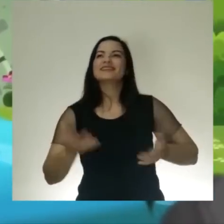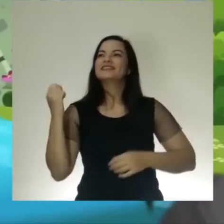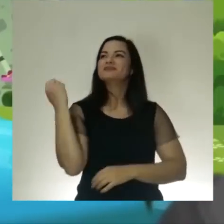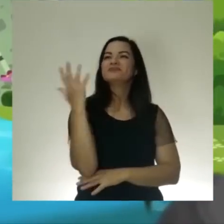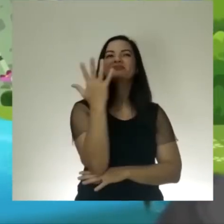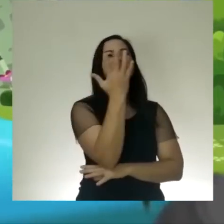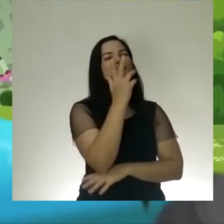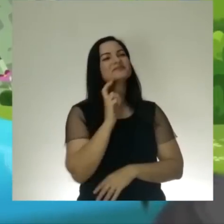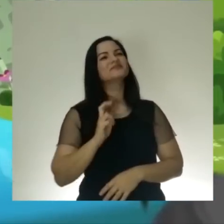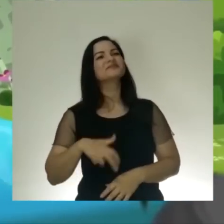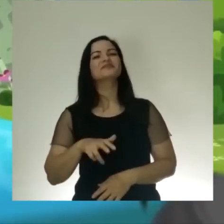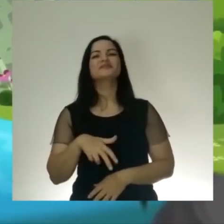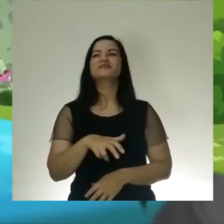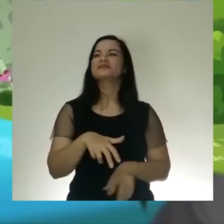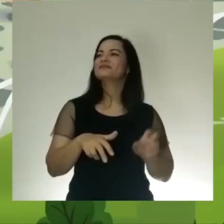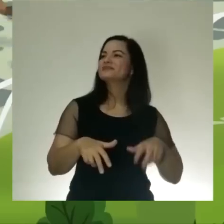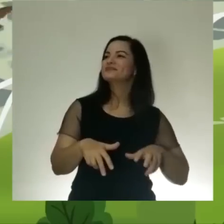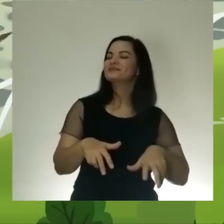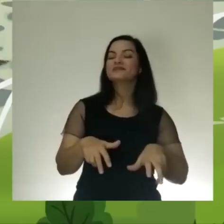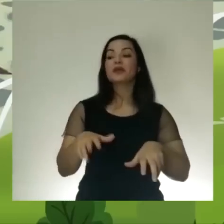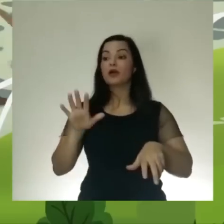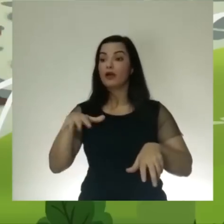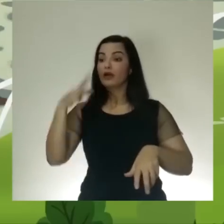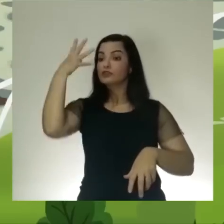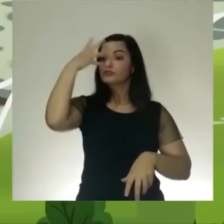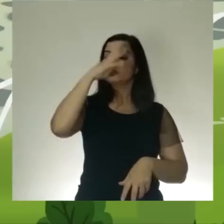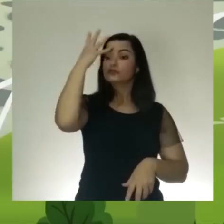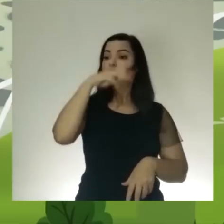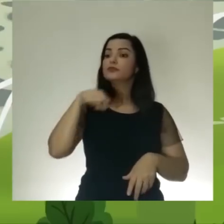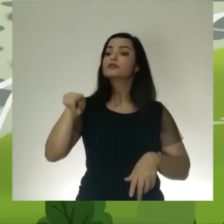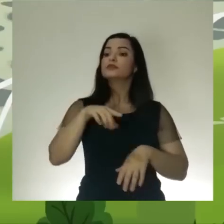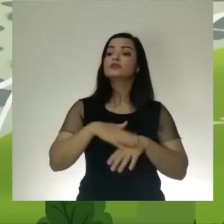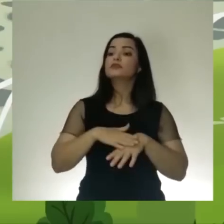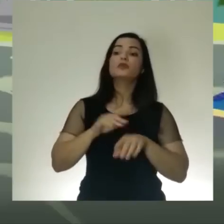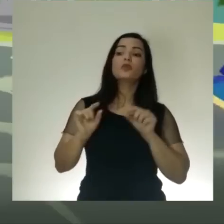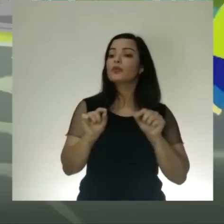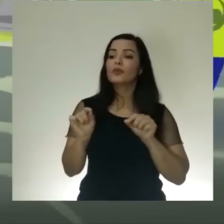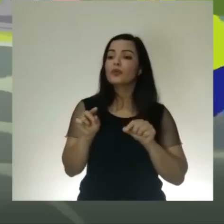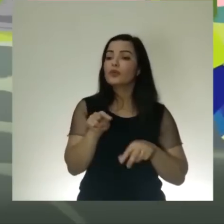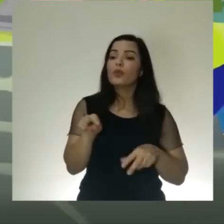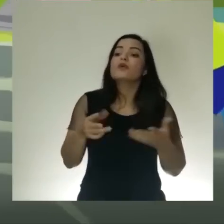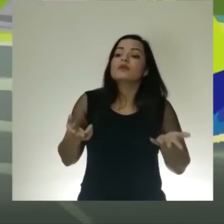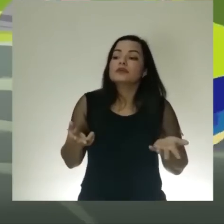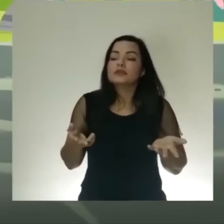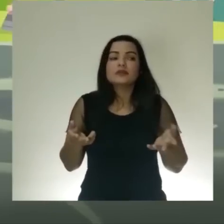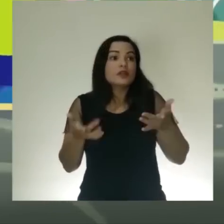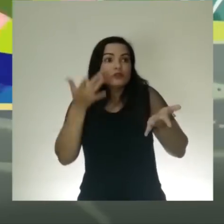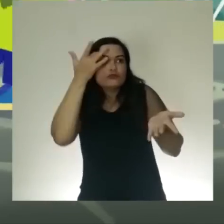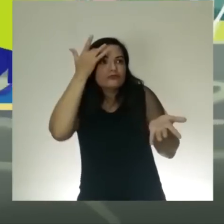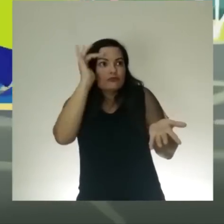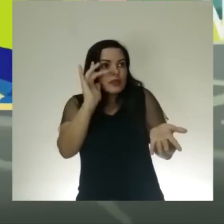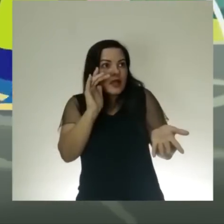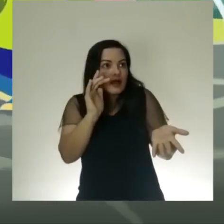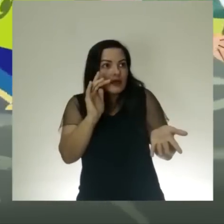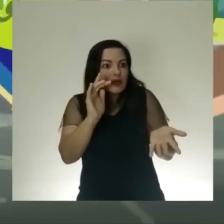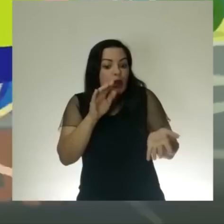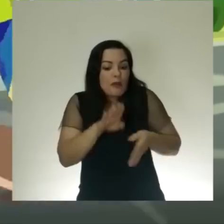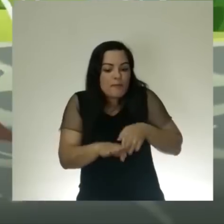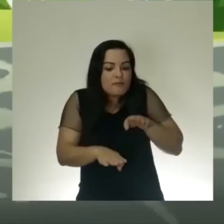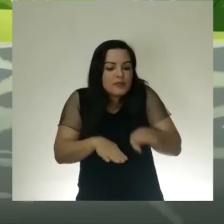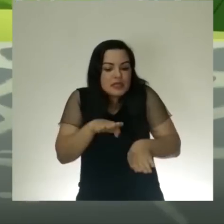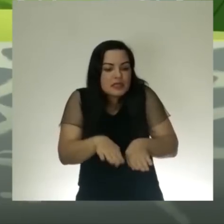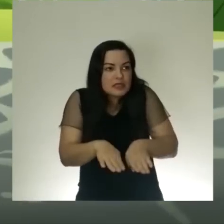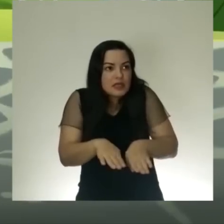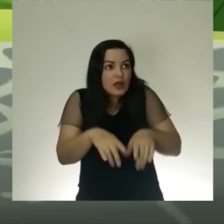parque. Júpiter, você... O que vocês estão fazendo? Você não sabe que não pode pisar